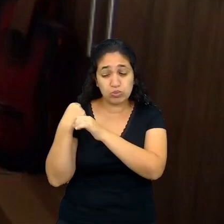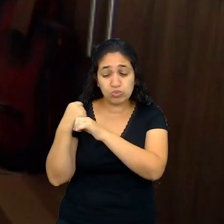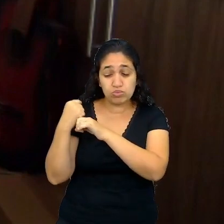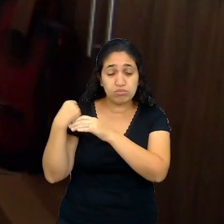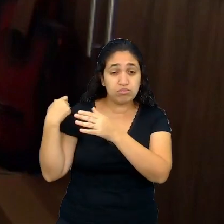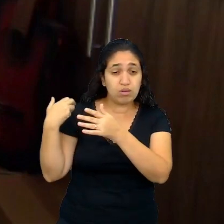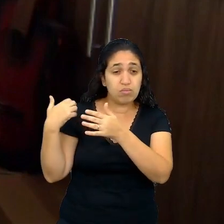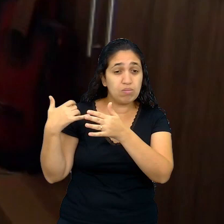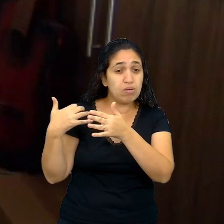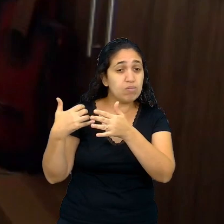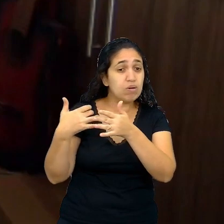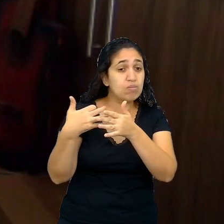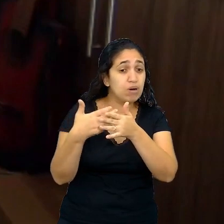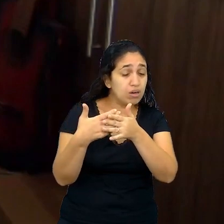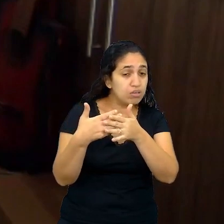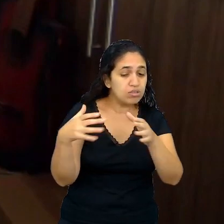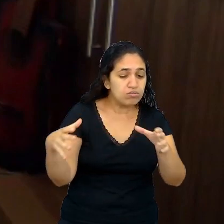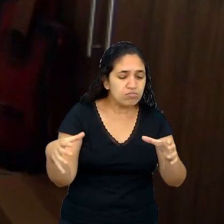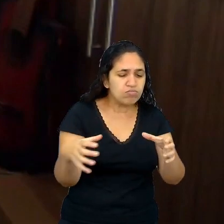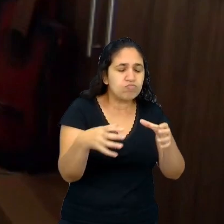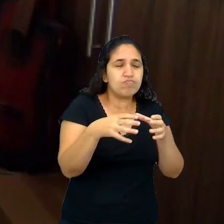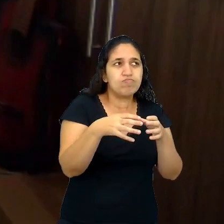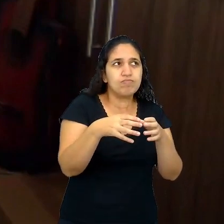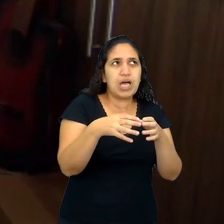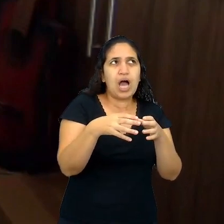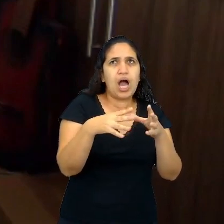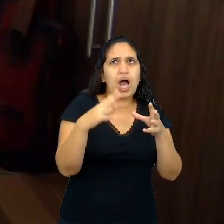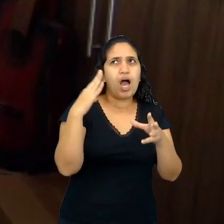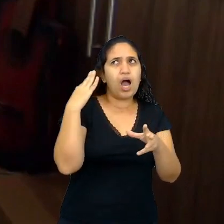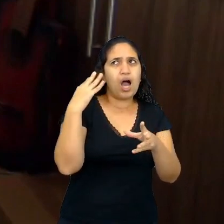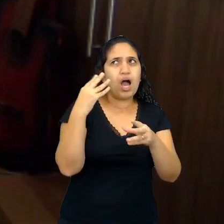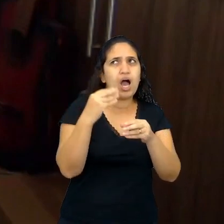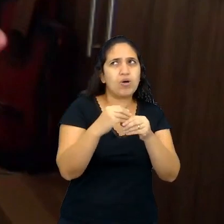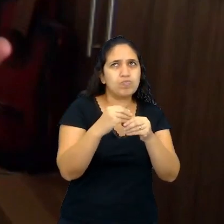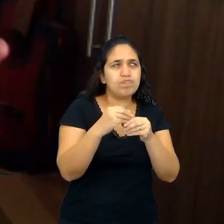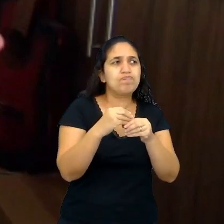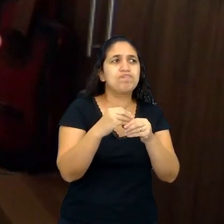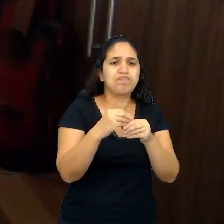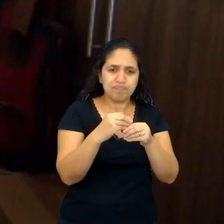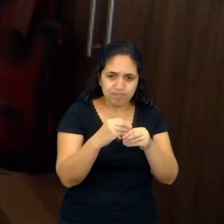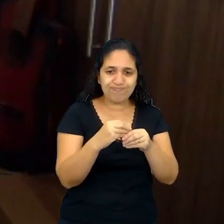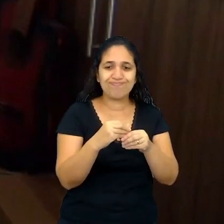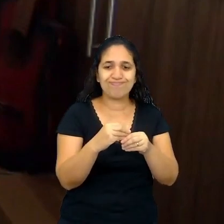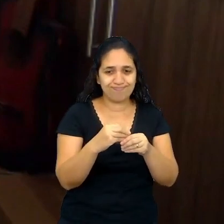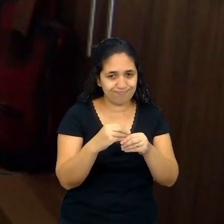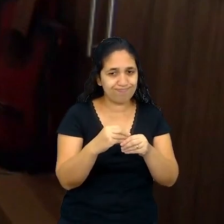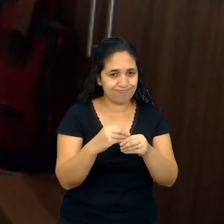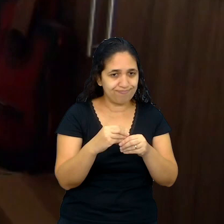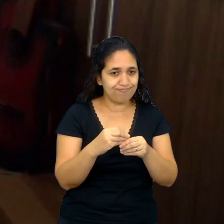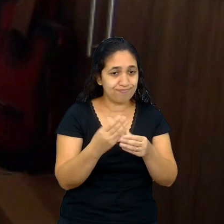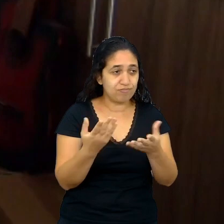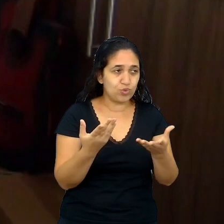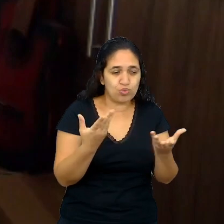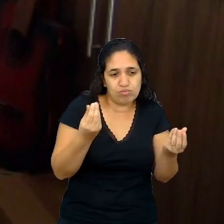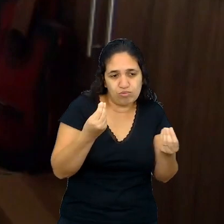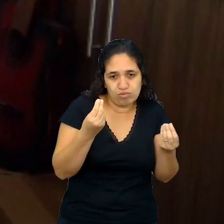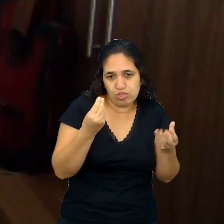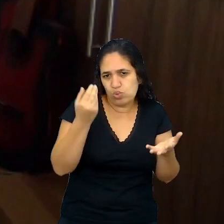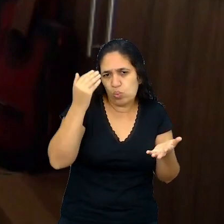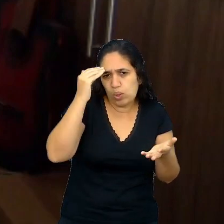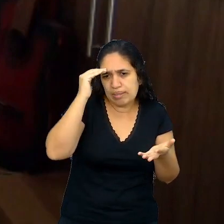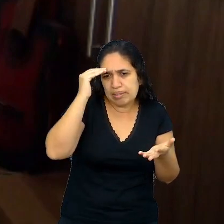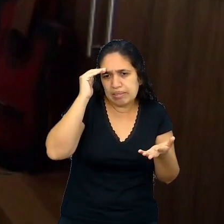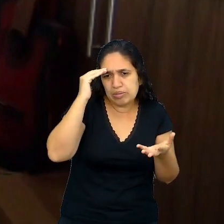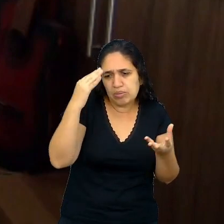e fazem um apanhado, conclusões, consensos, entre aspas, né, porque nunca há um consenso efetivo